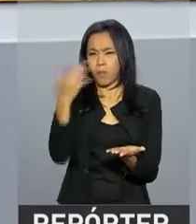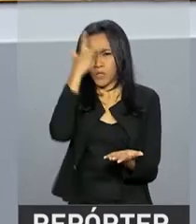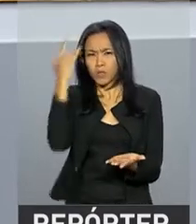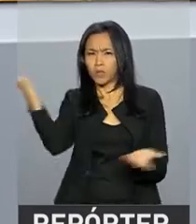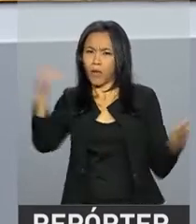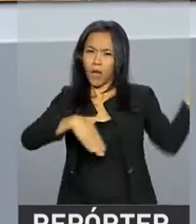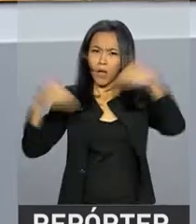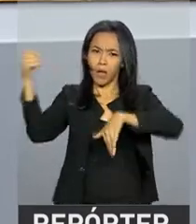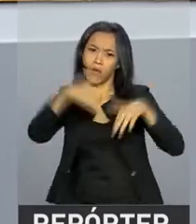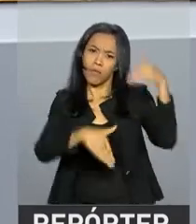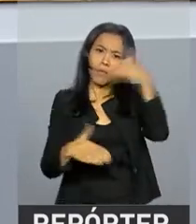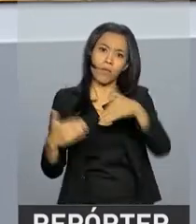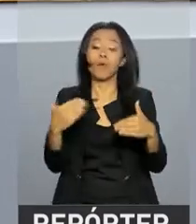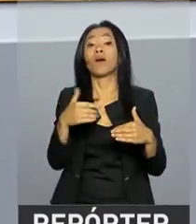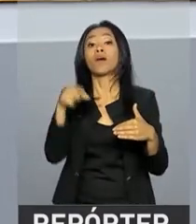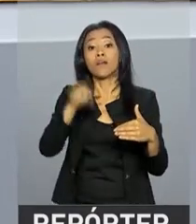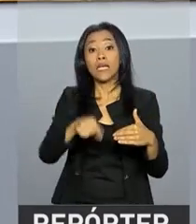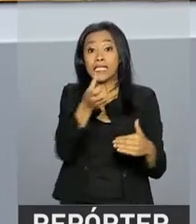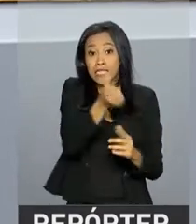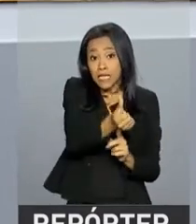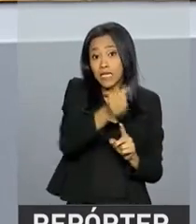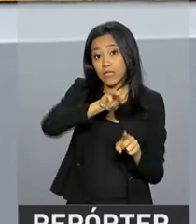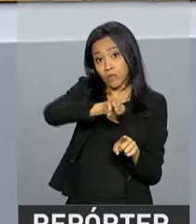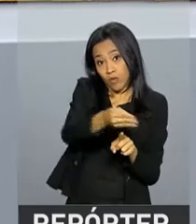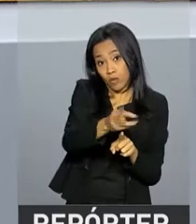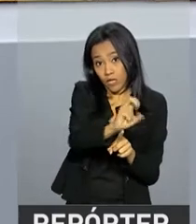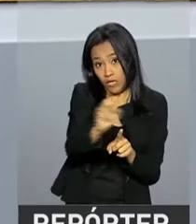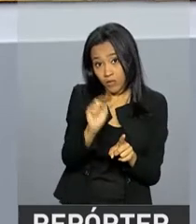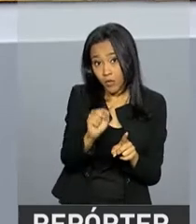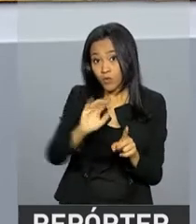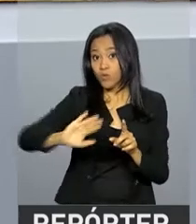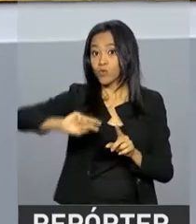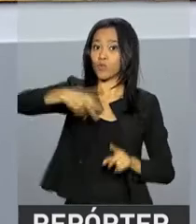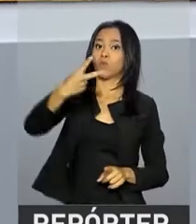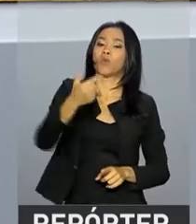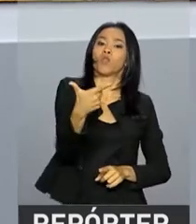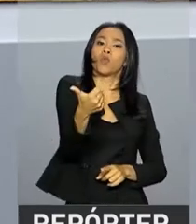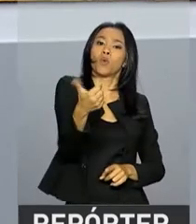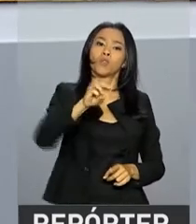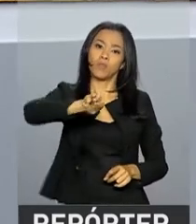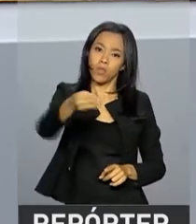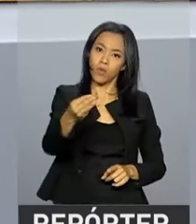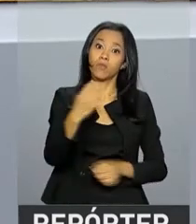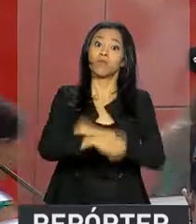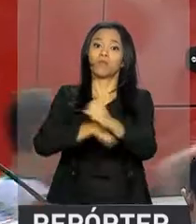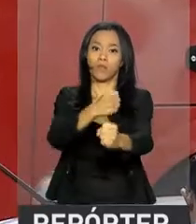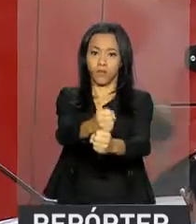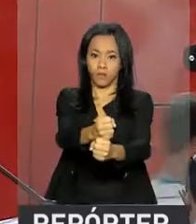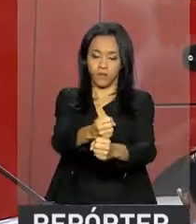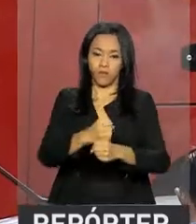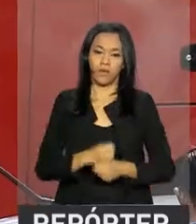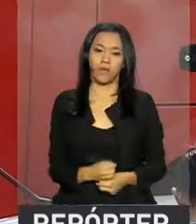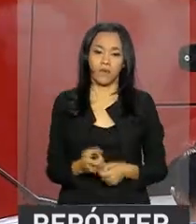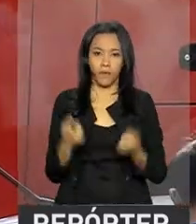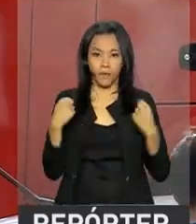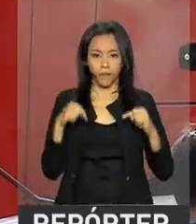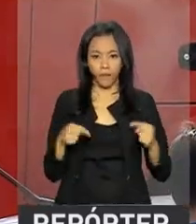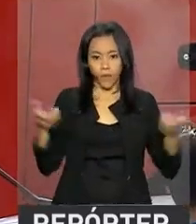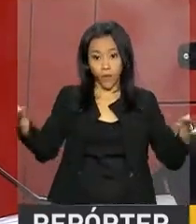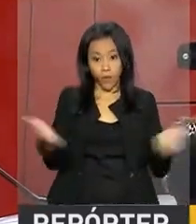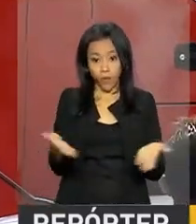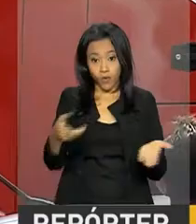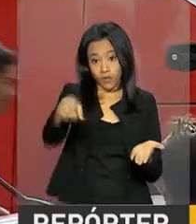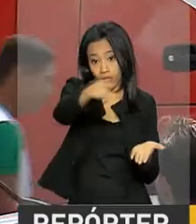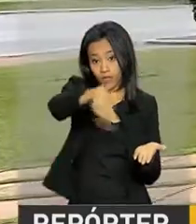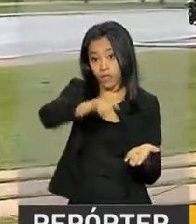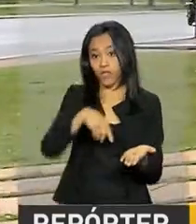suba dos atuais 6 milhões e meio para 12 milhões de viajantes ao ano hoje a